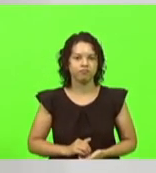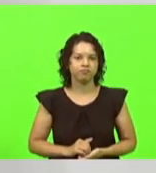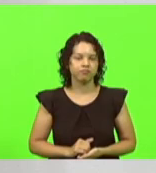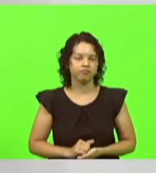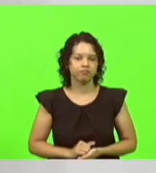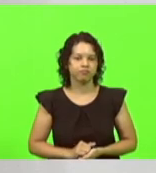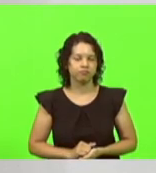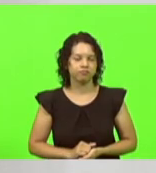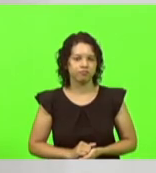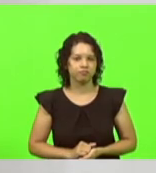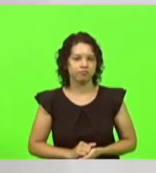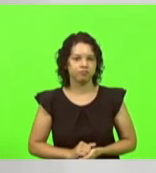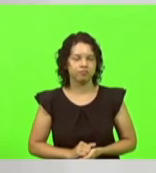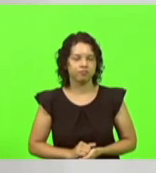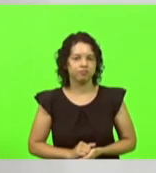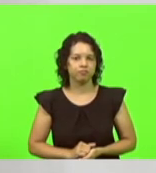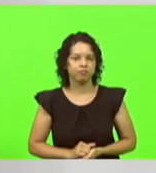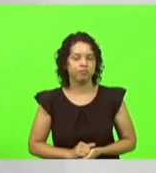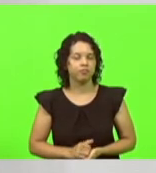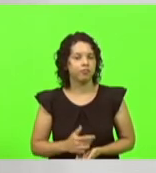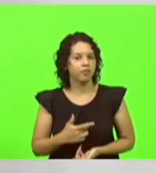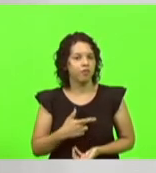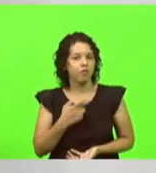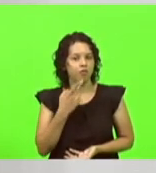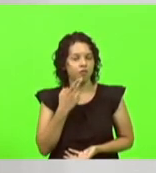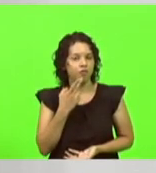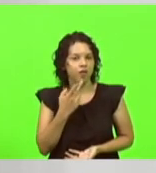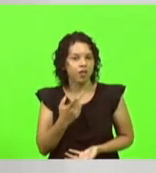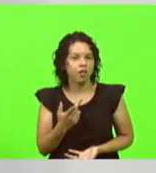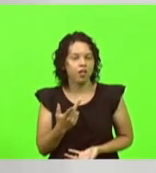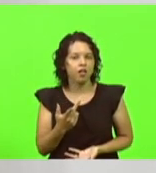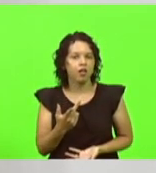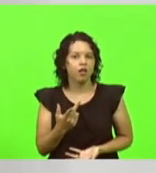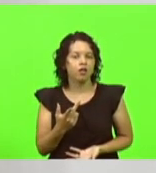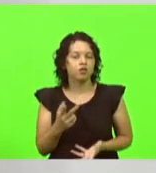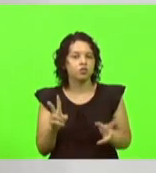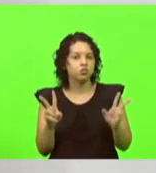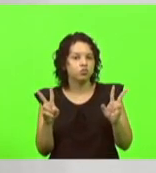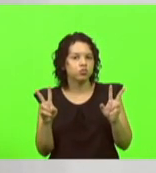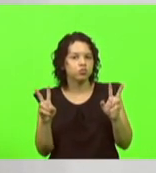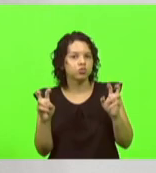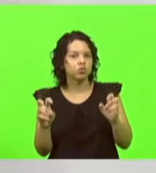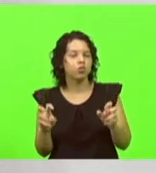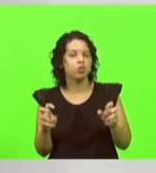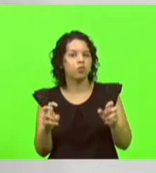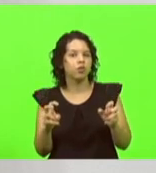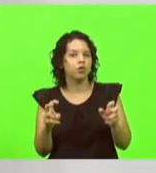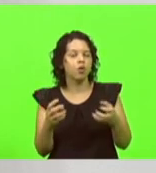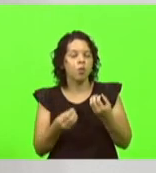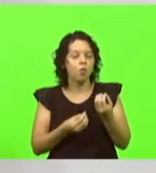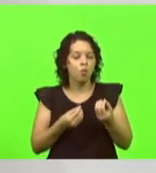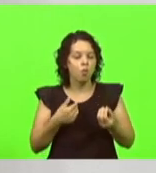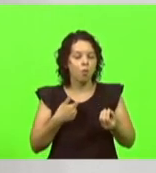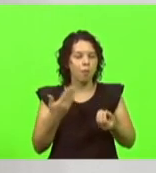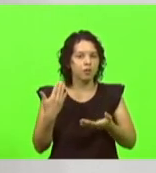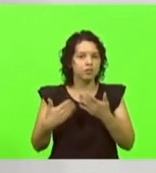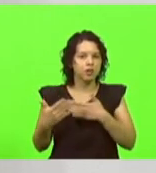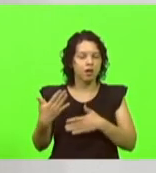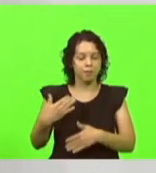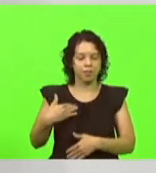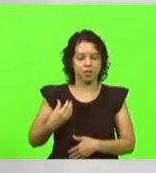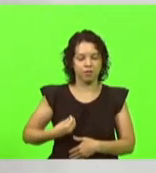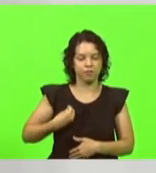de falar alguma coisa do início da minha vida. Eu